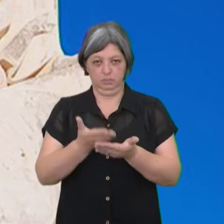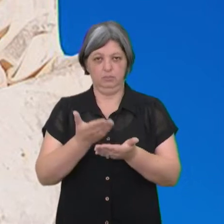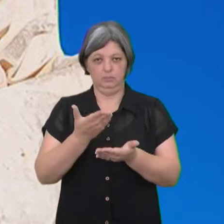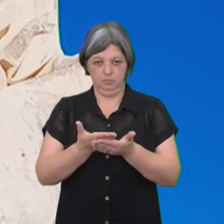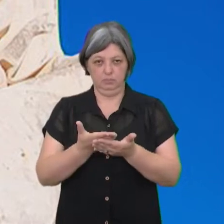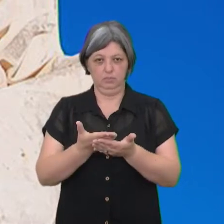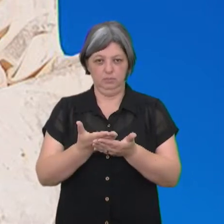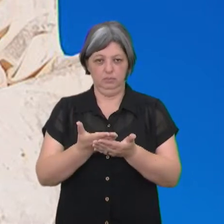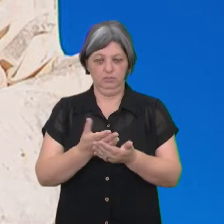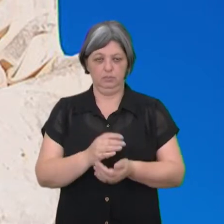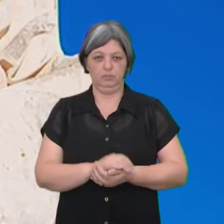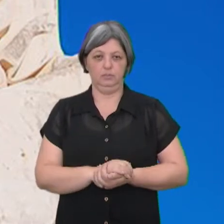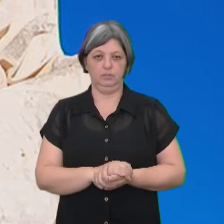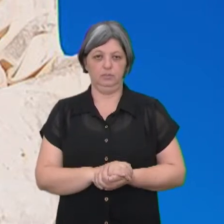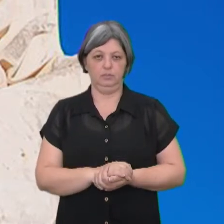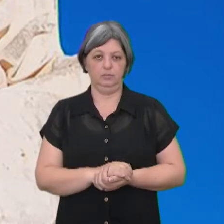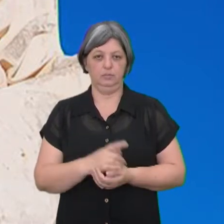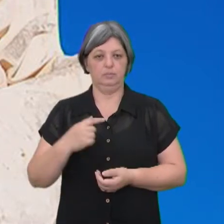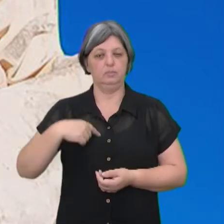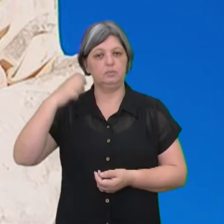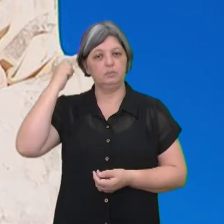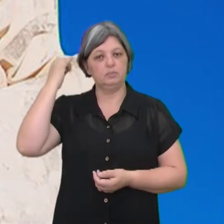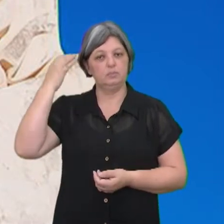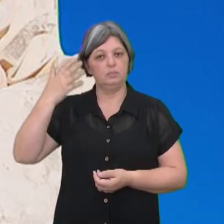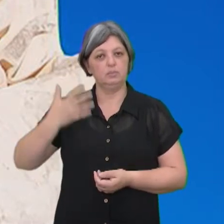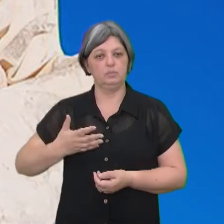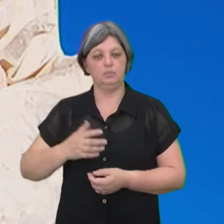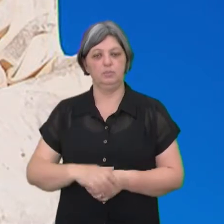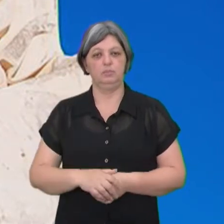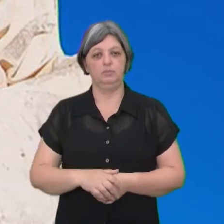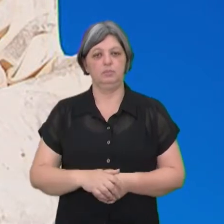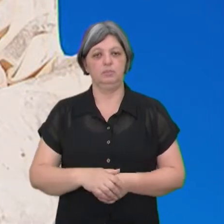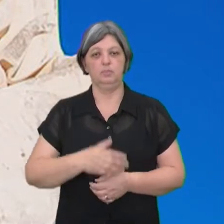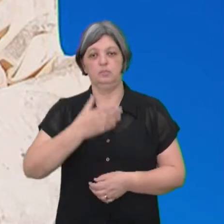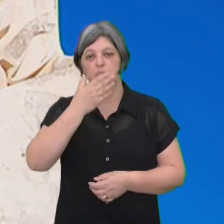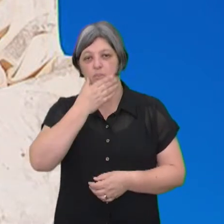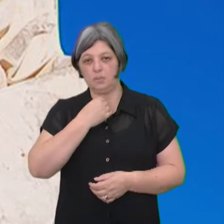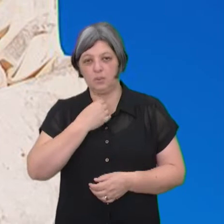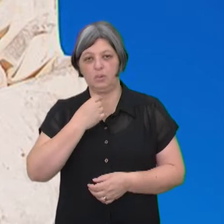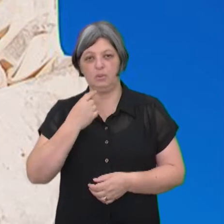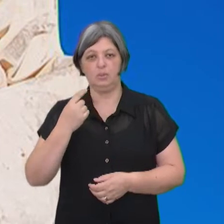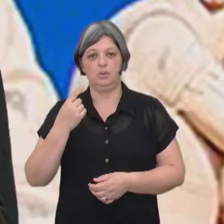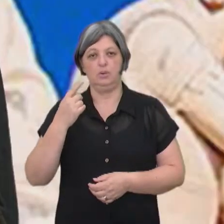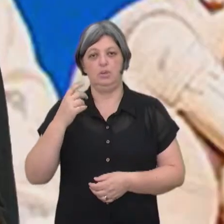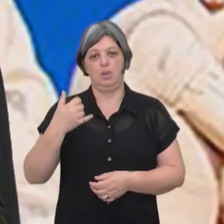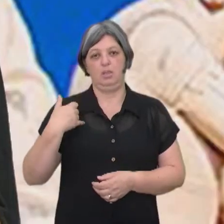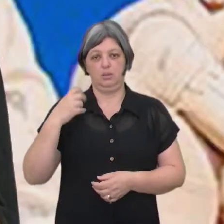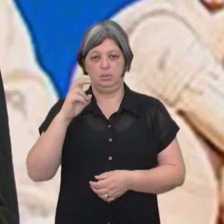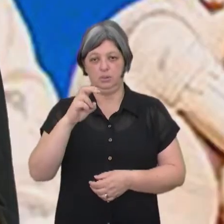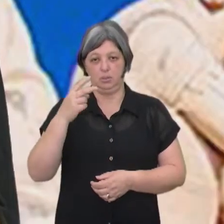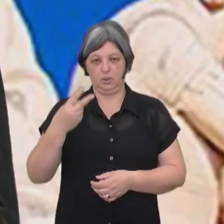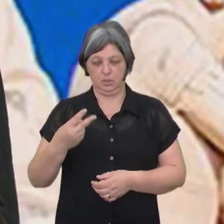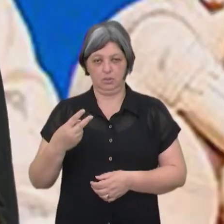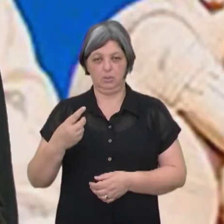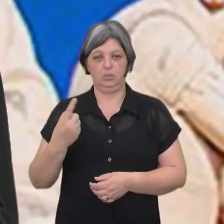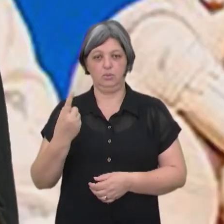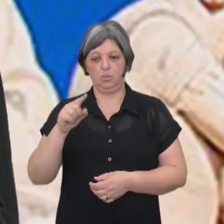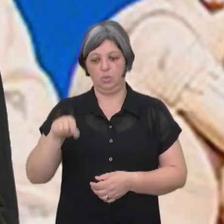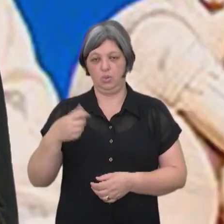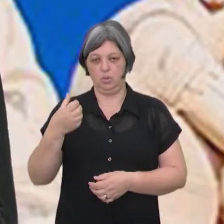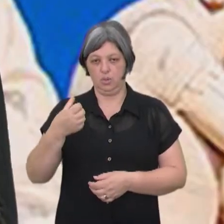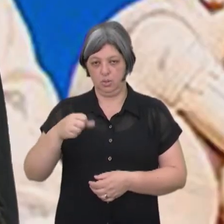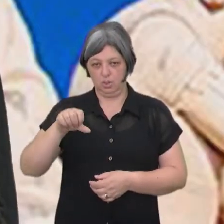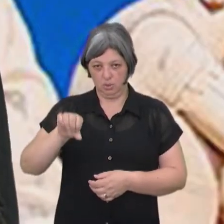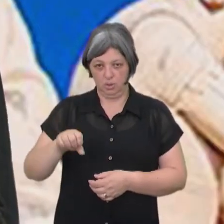né? Fazer minha audiodescrição. Eu sou um homem de 52 anos, 1,89 m de